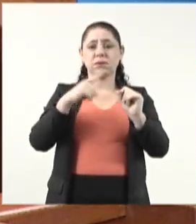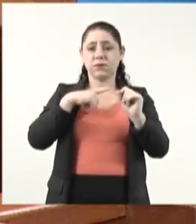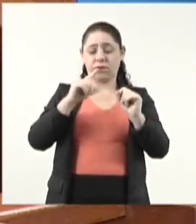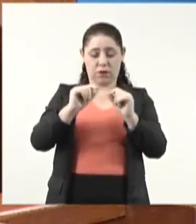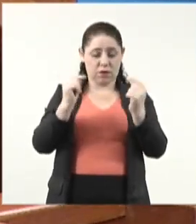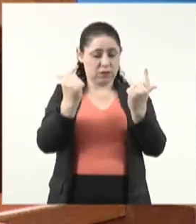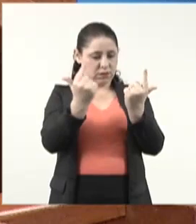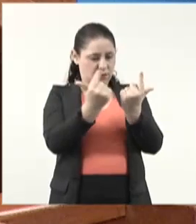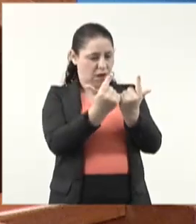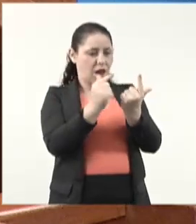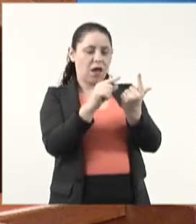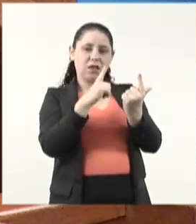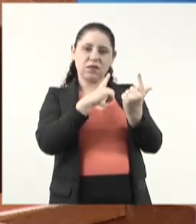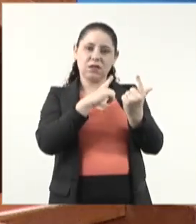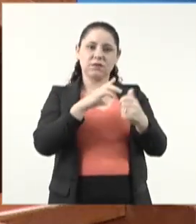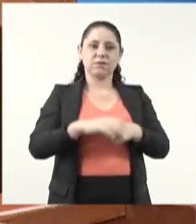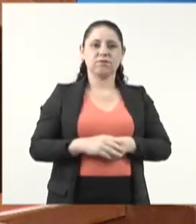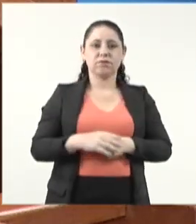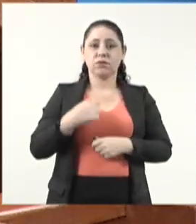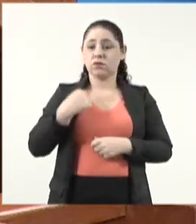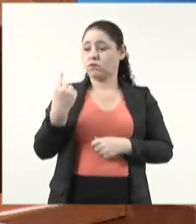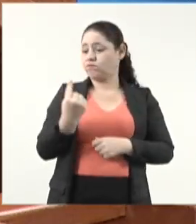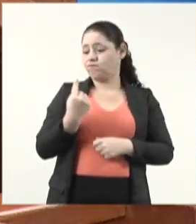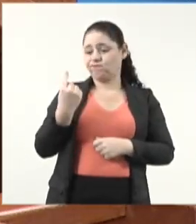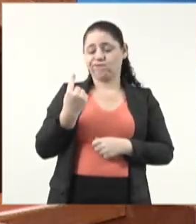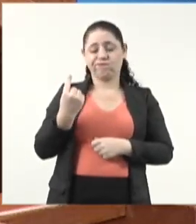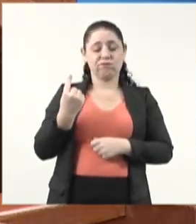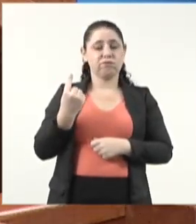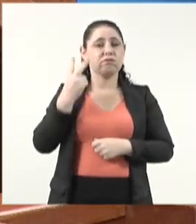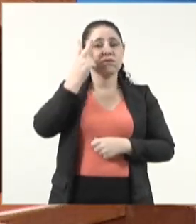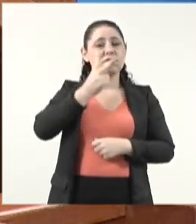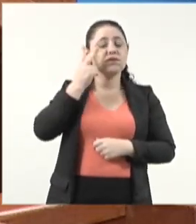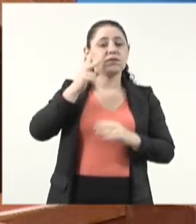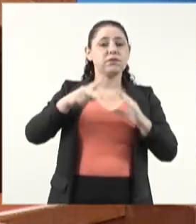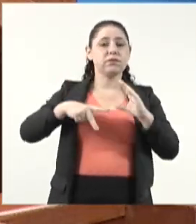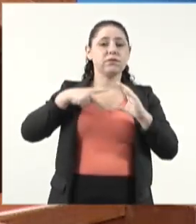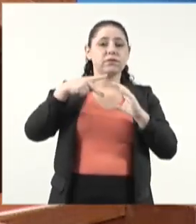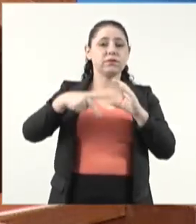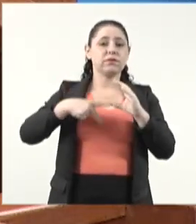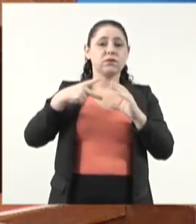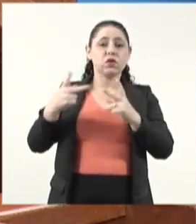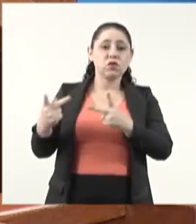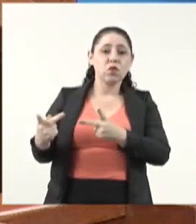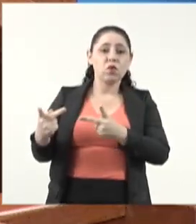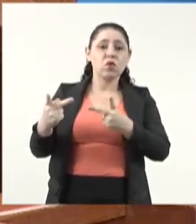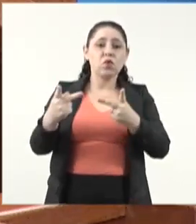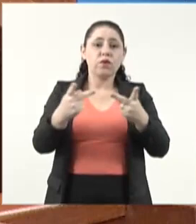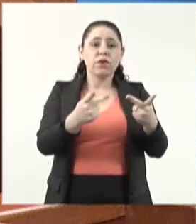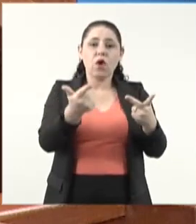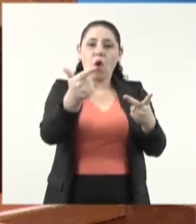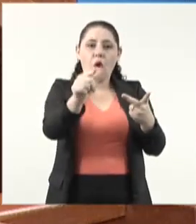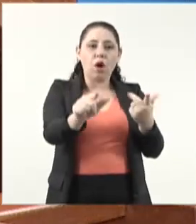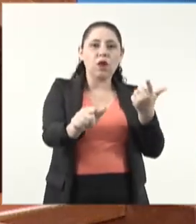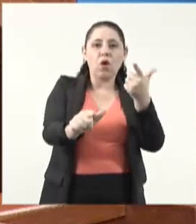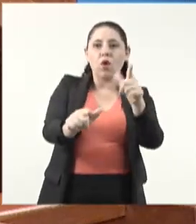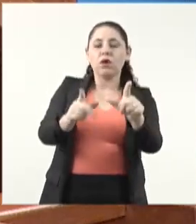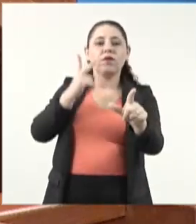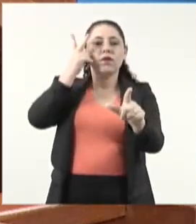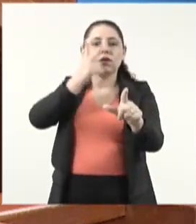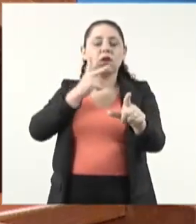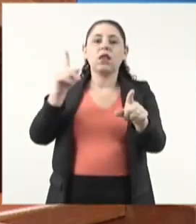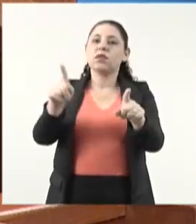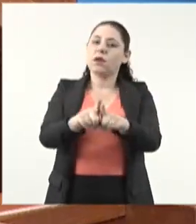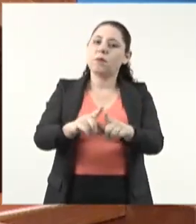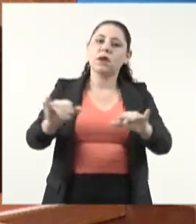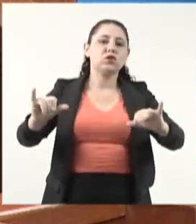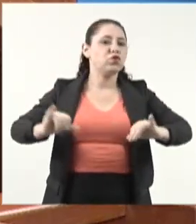Assembleia Legislativa, eu, como única vereadora lá na Câmara de Campo Grande, convidei outras vereadoras que também